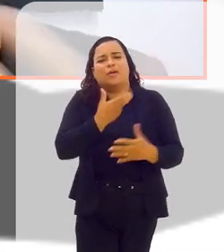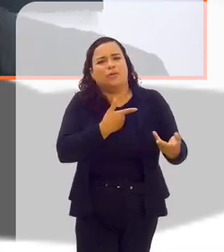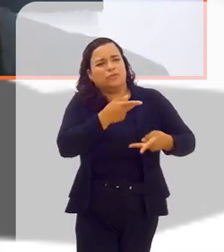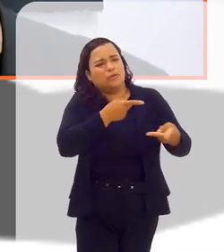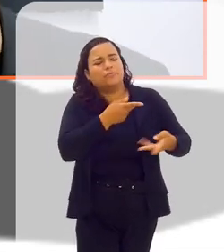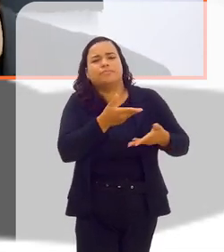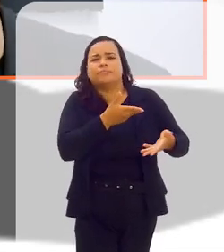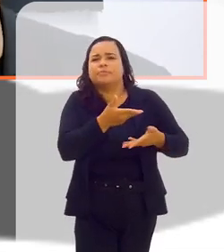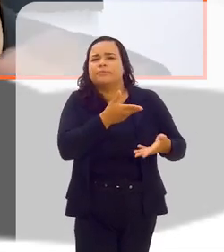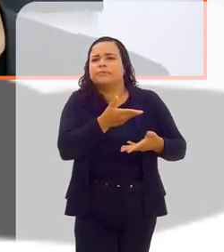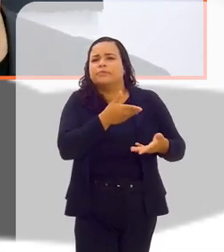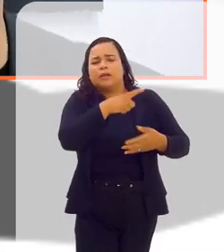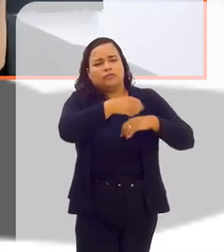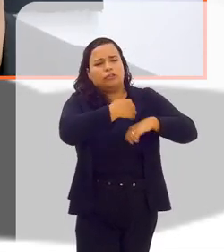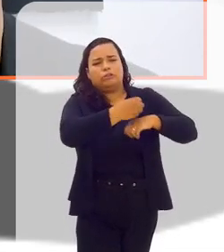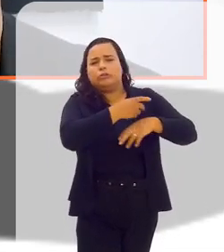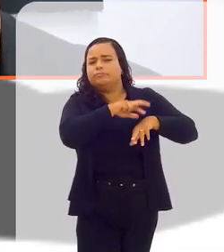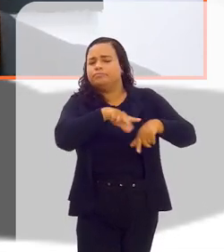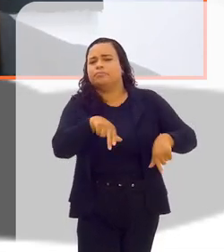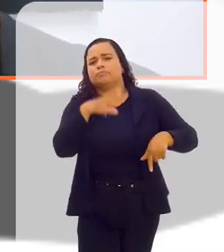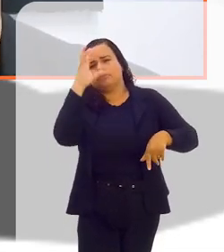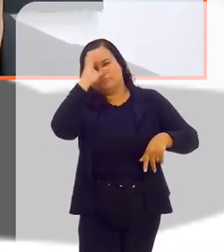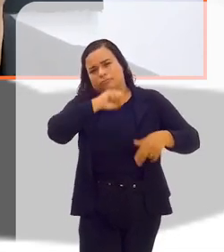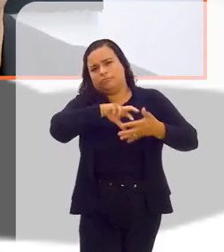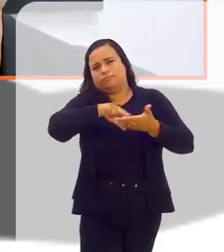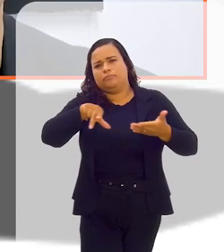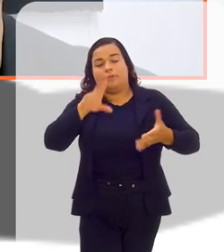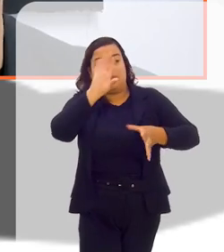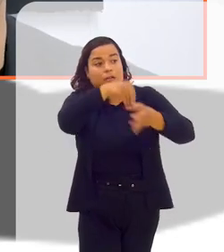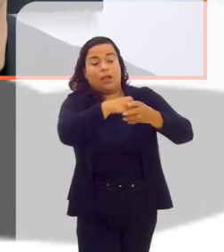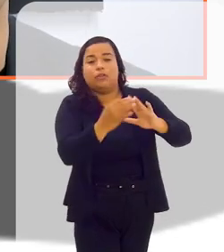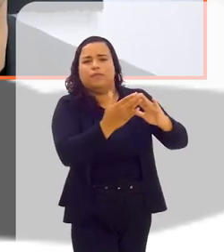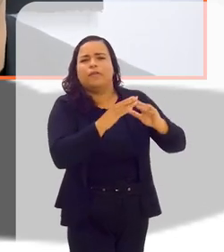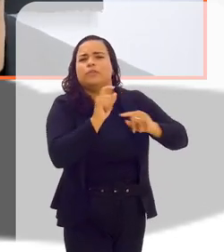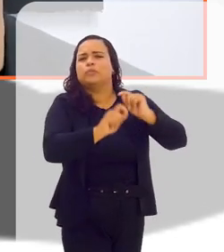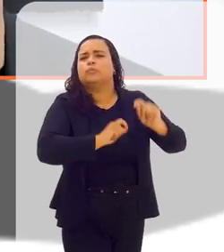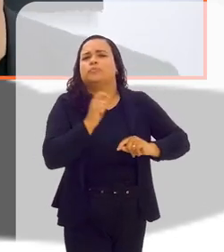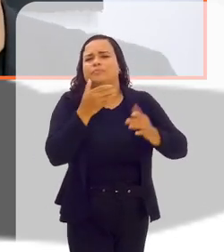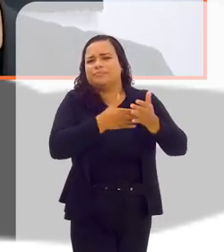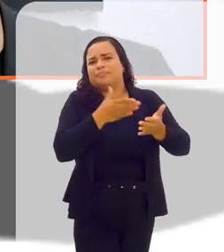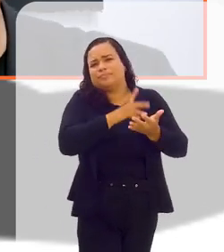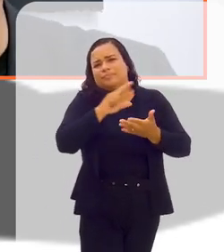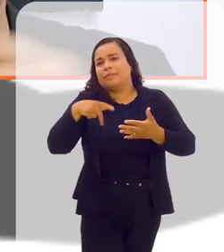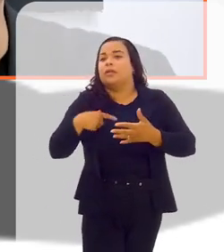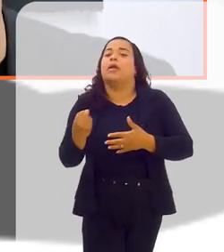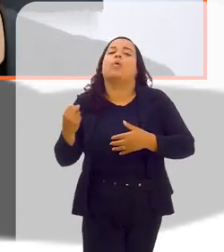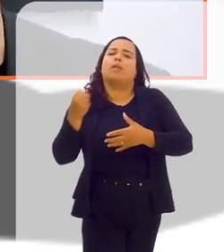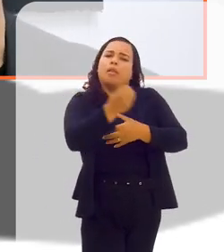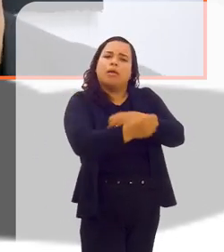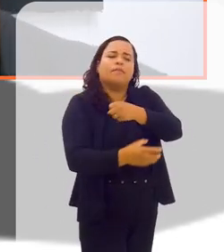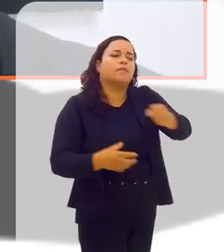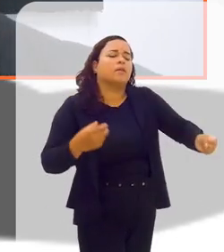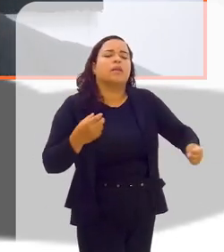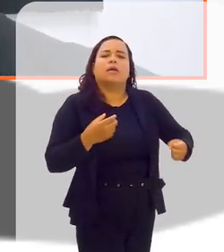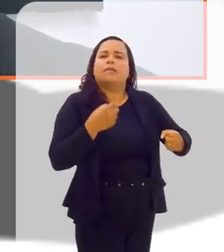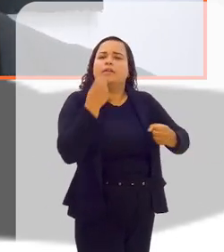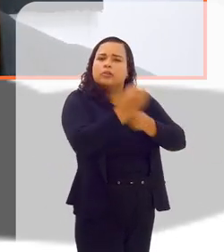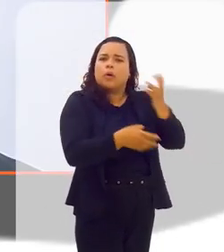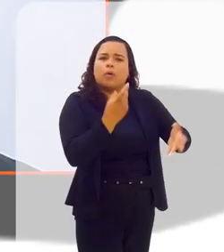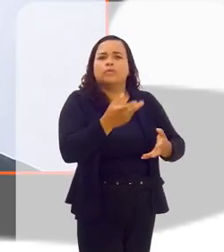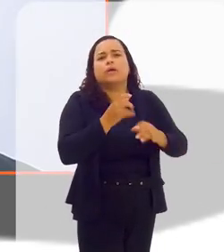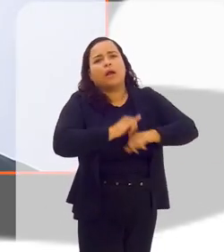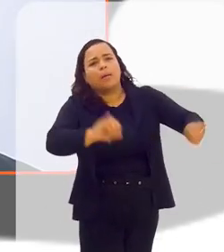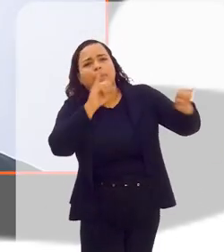com ele foi me passando muitas dicas das dificuldades que existem nas favelas, e eu fui levando as doações. A gente começou a